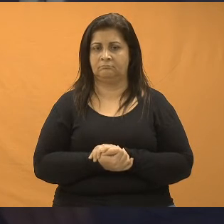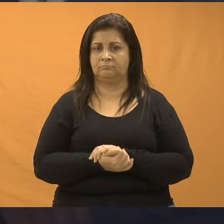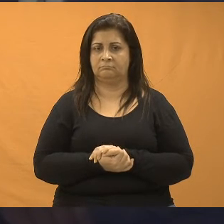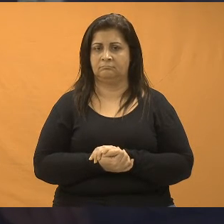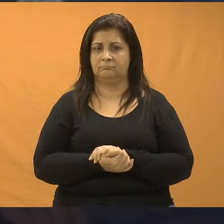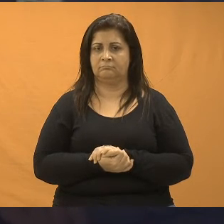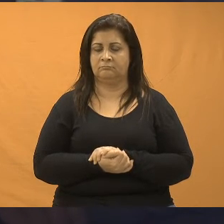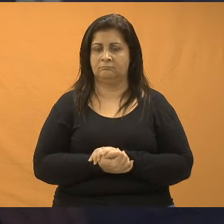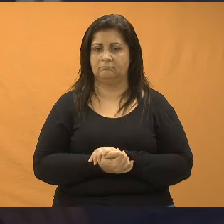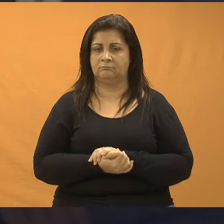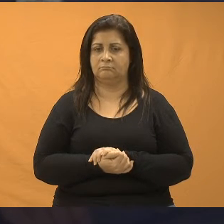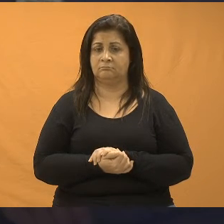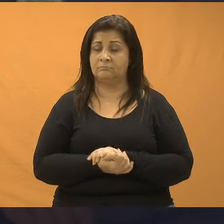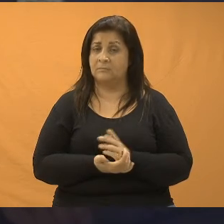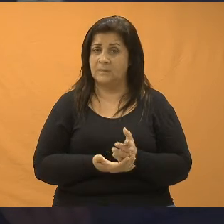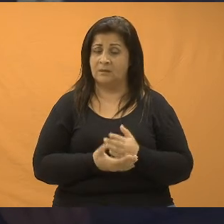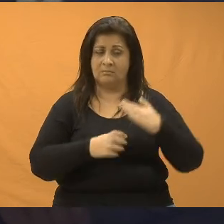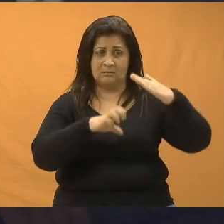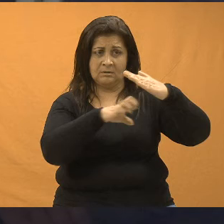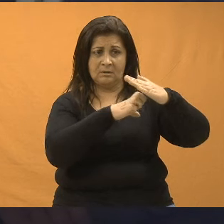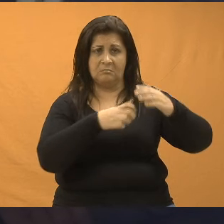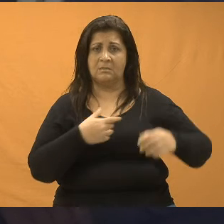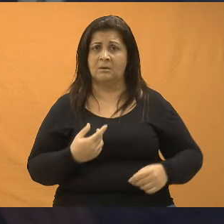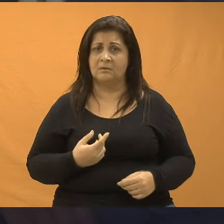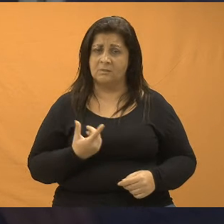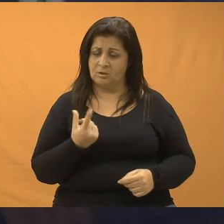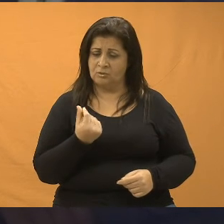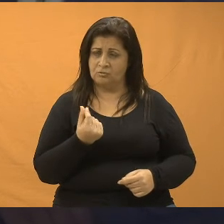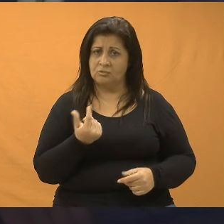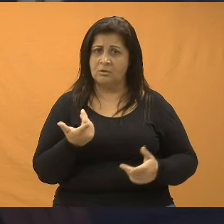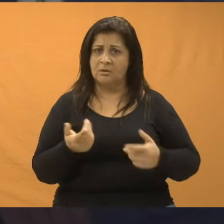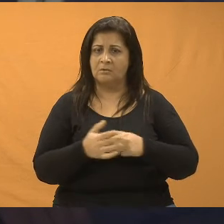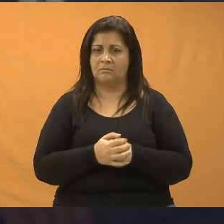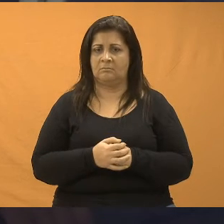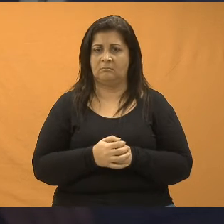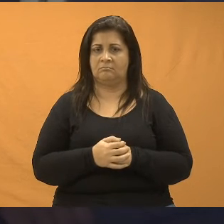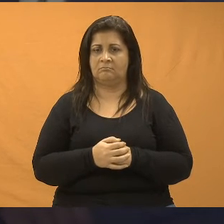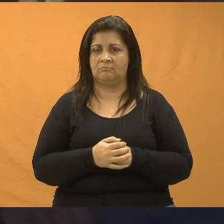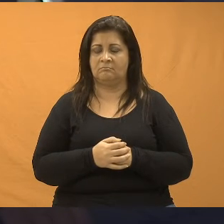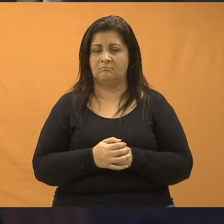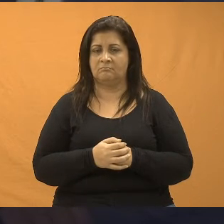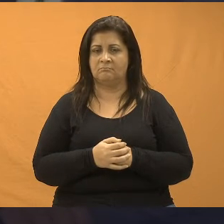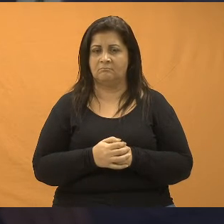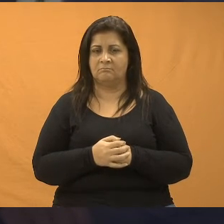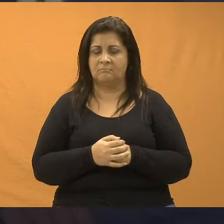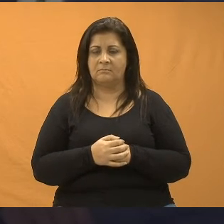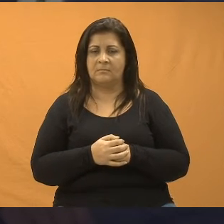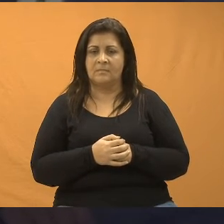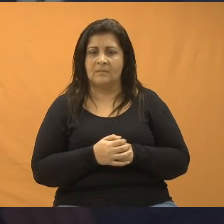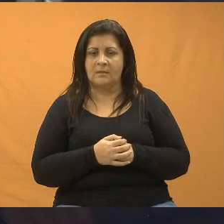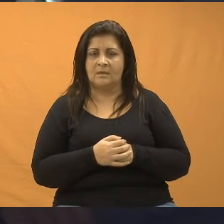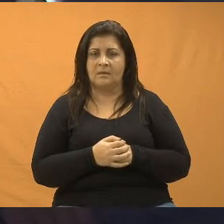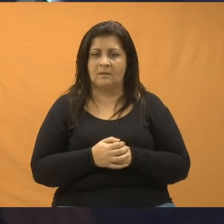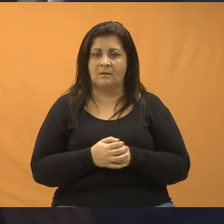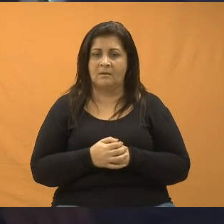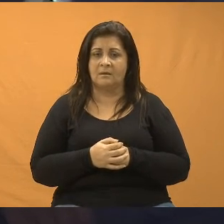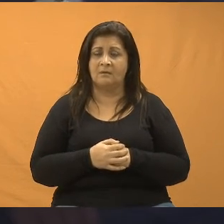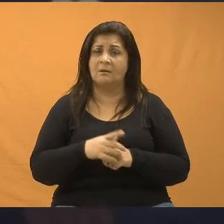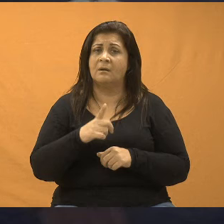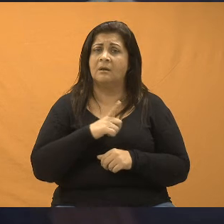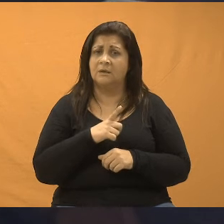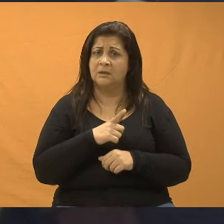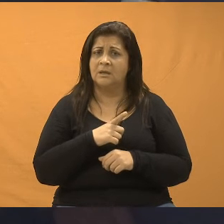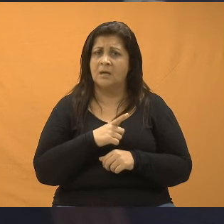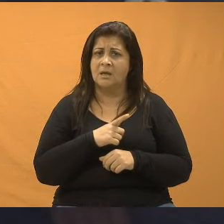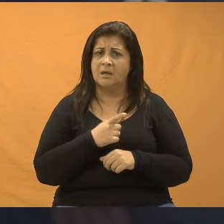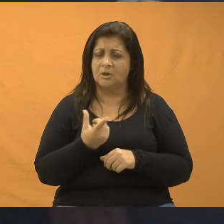E essa OS ganha. Não se costuma usar esse nome, mas tem